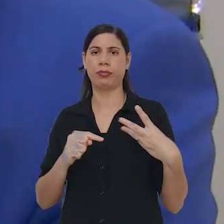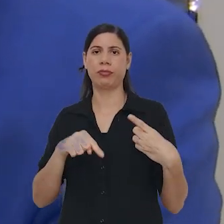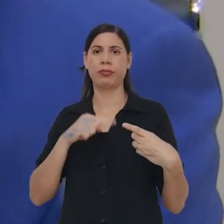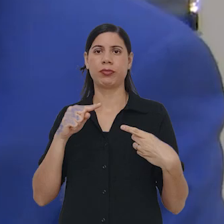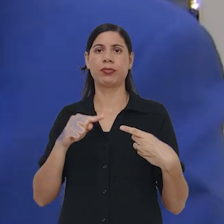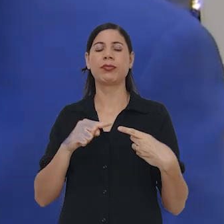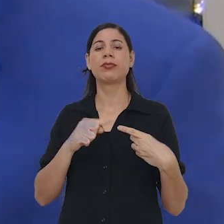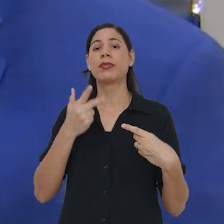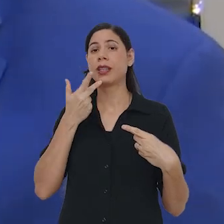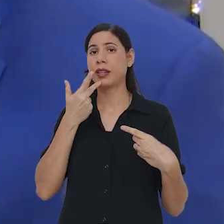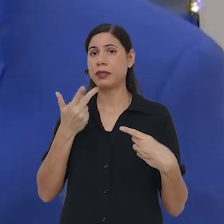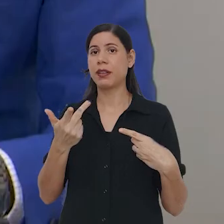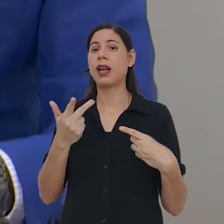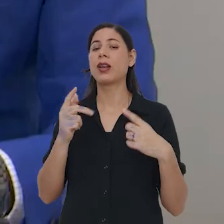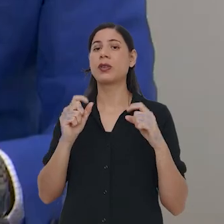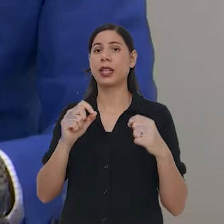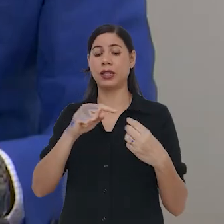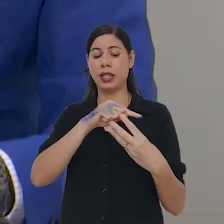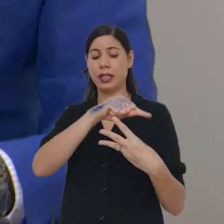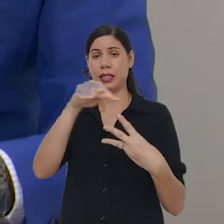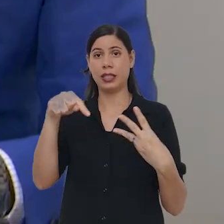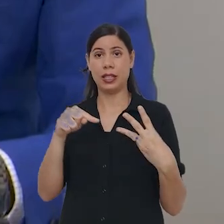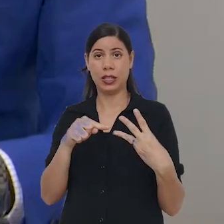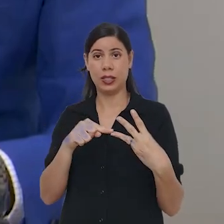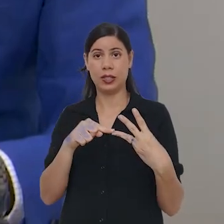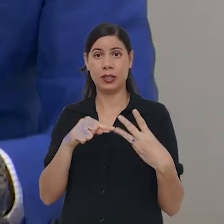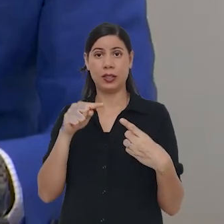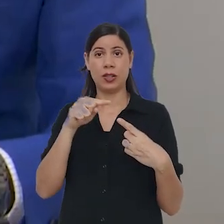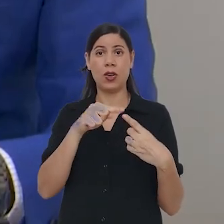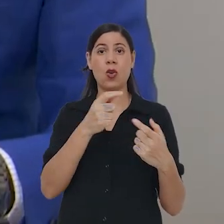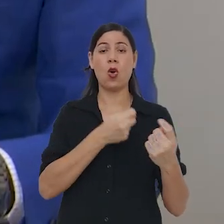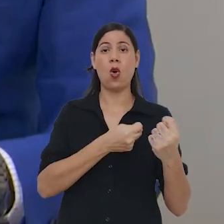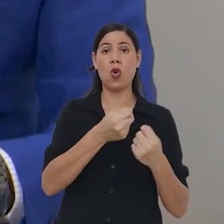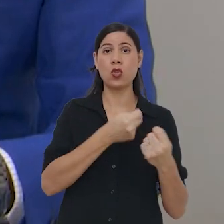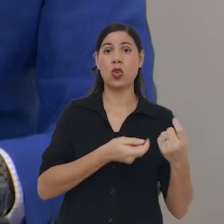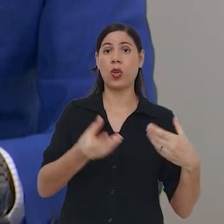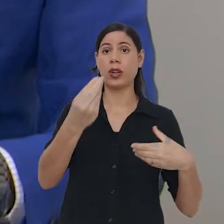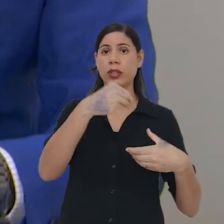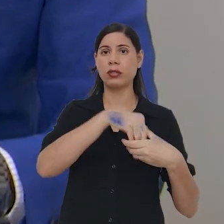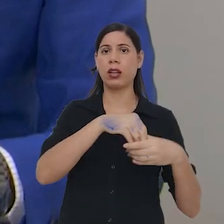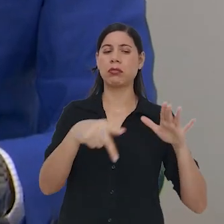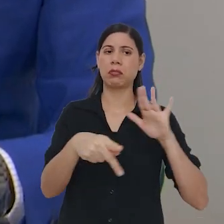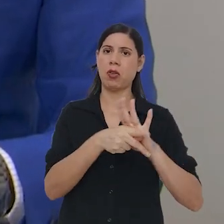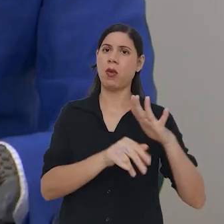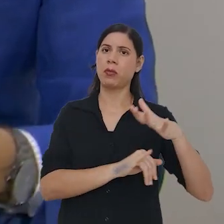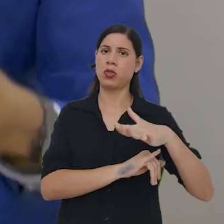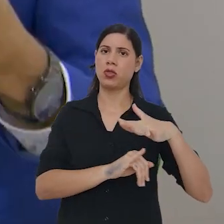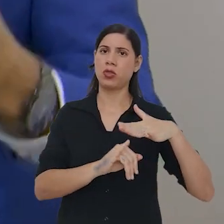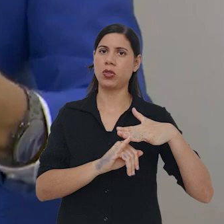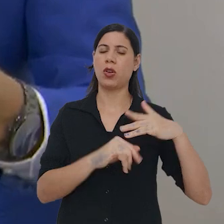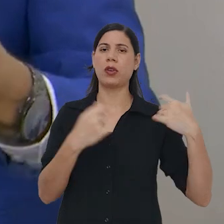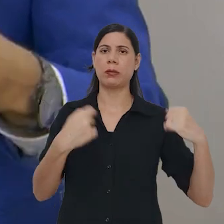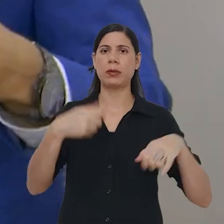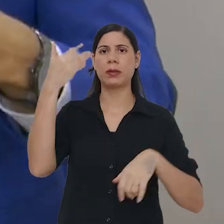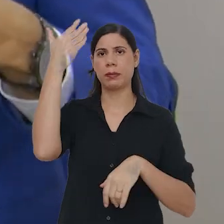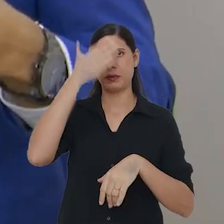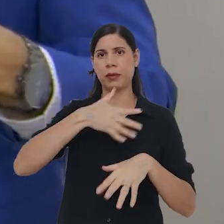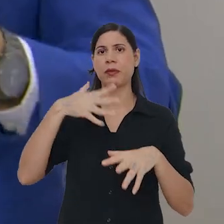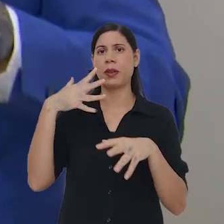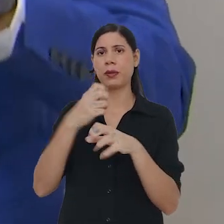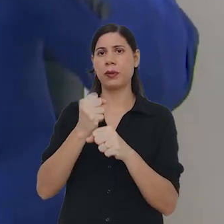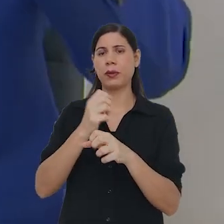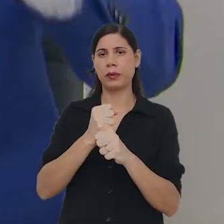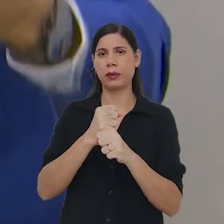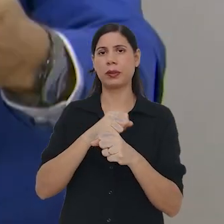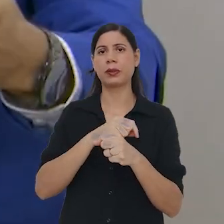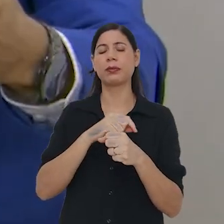3 figuras importantes. Eu gosto muito de destacar o tripé. O que é o tripé? O controle interno, aquele feito pela própria instituição, que tem que